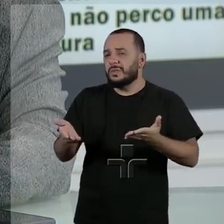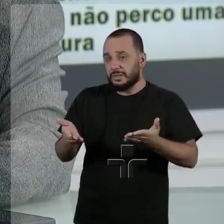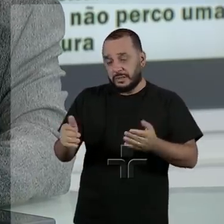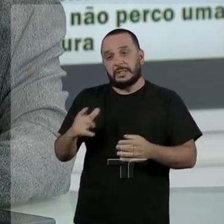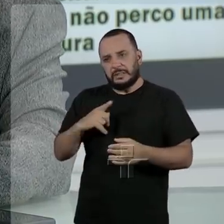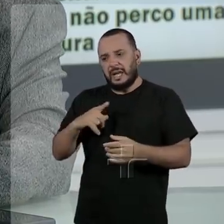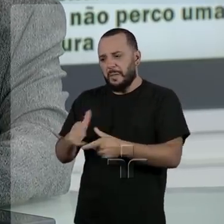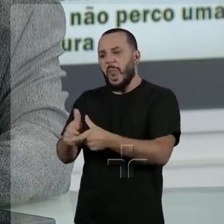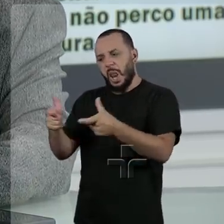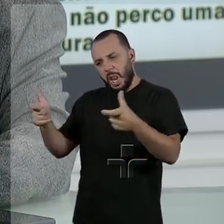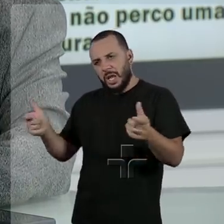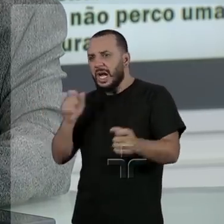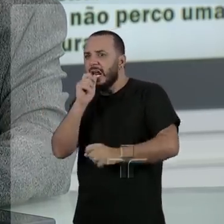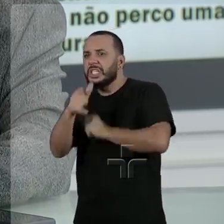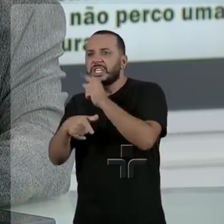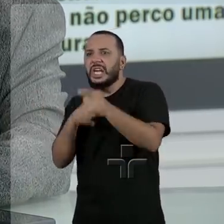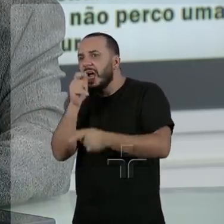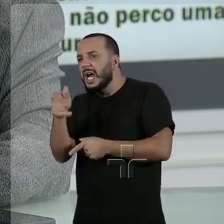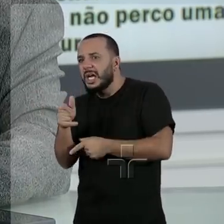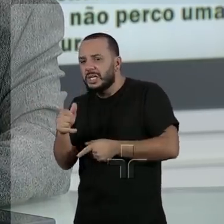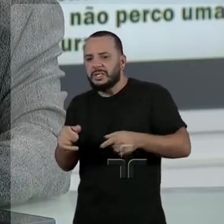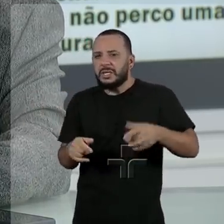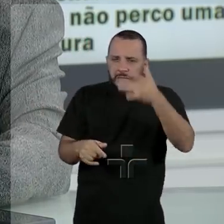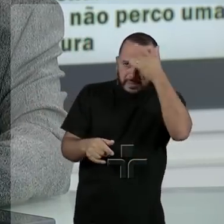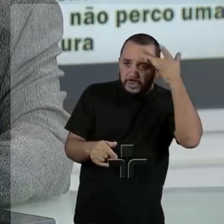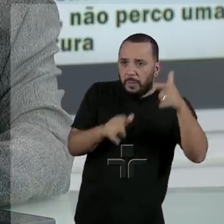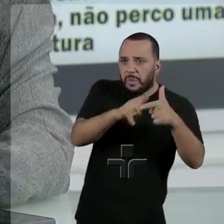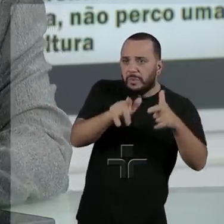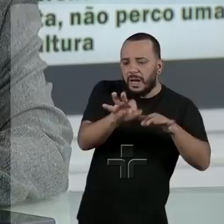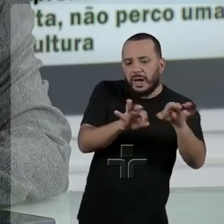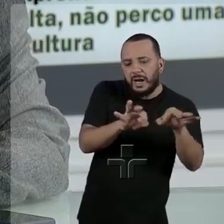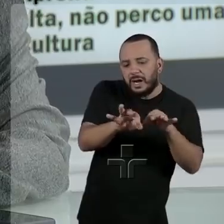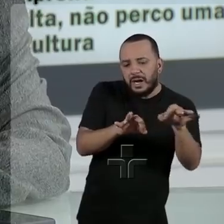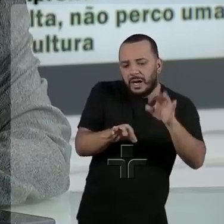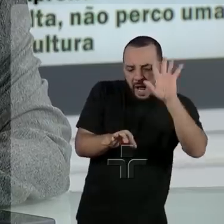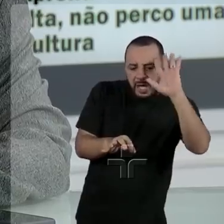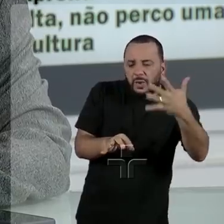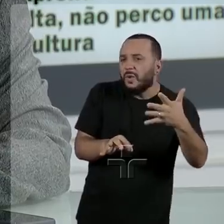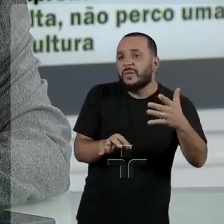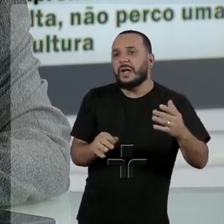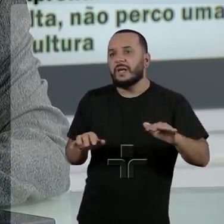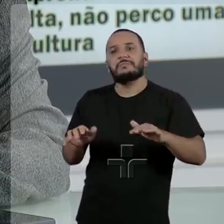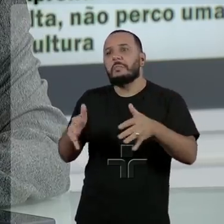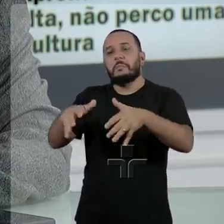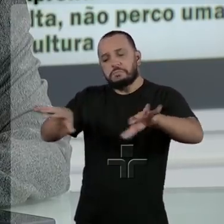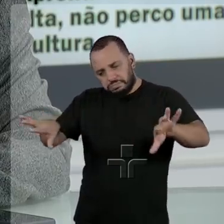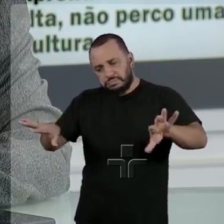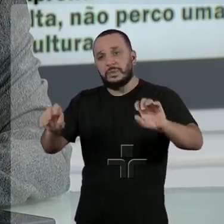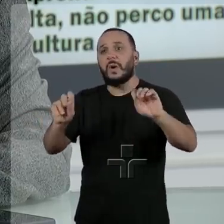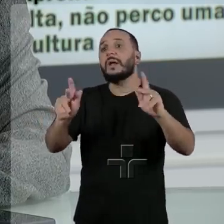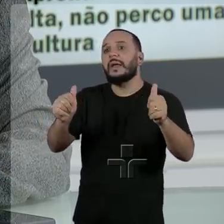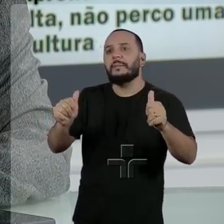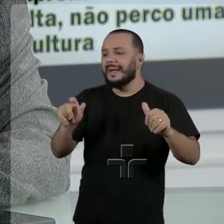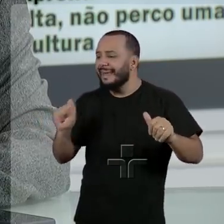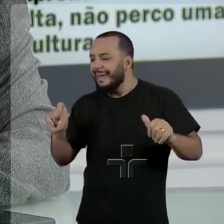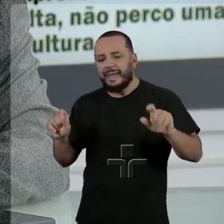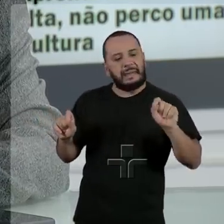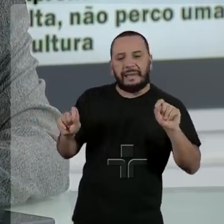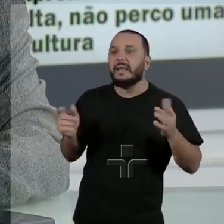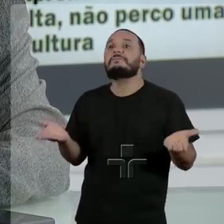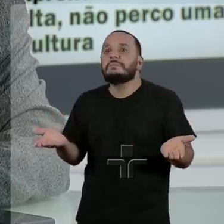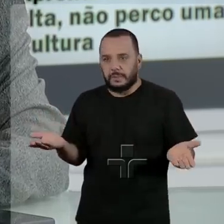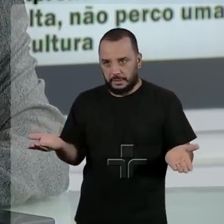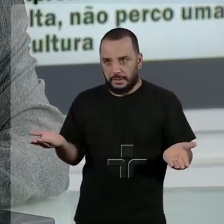está criticando essa tentativa de resolução de problemas sociais. Agora, a ideia de que você não